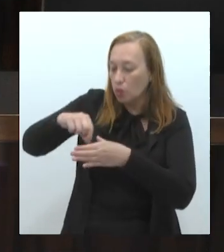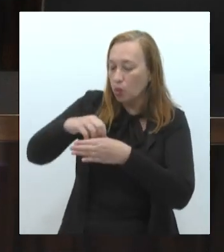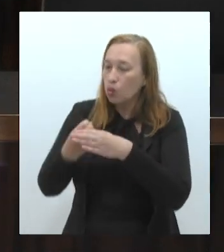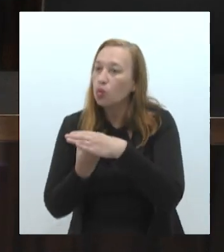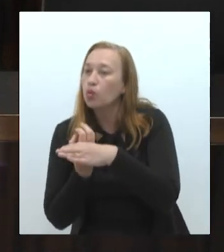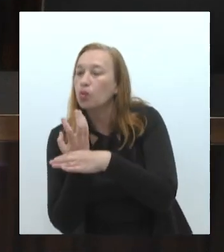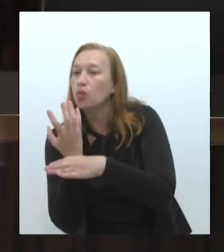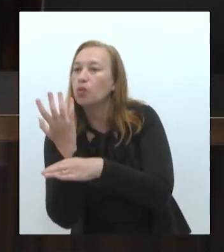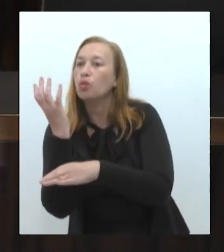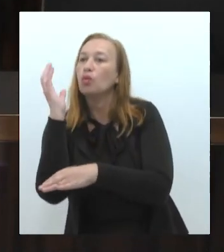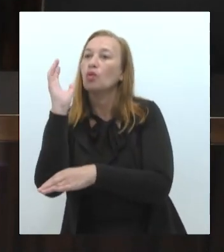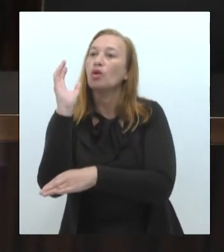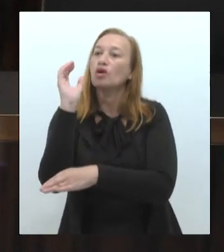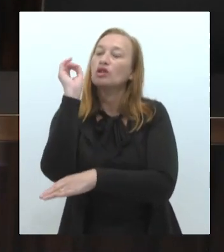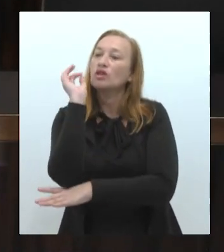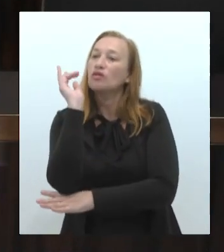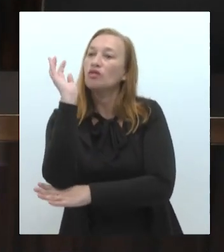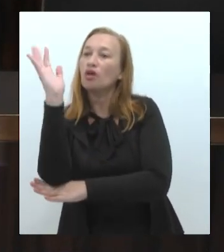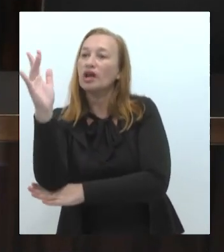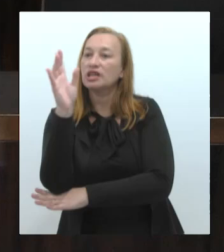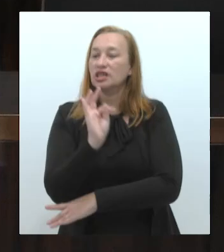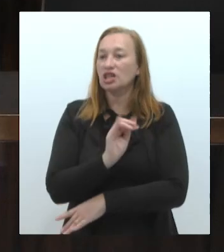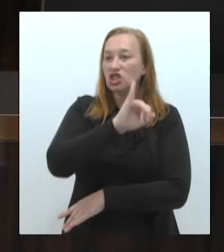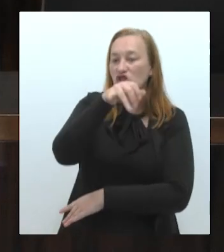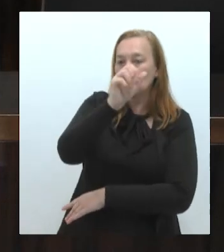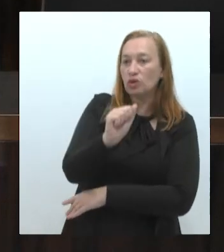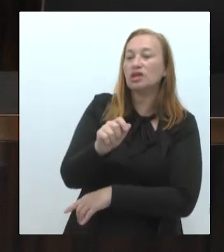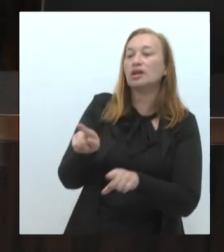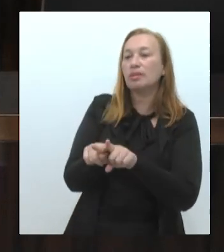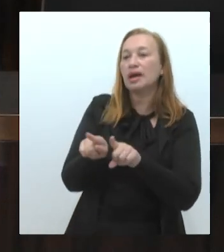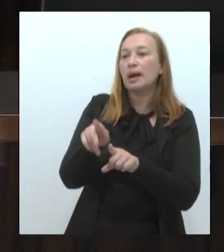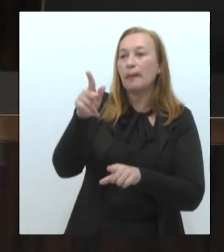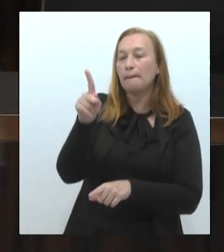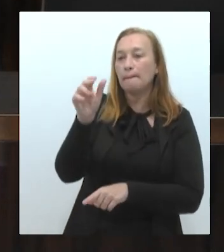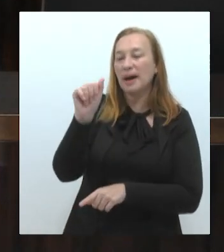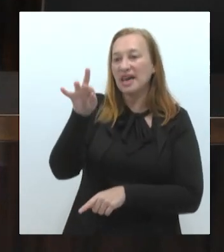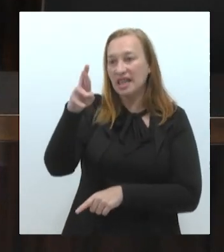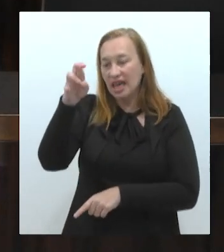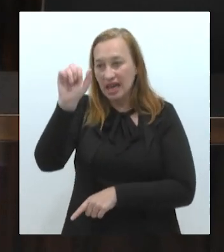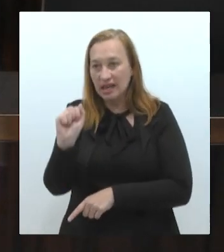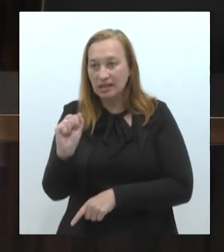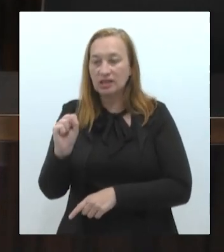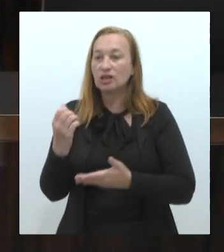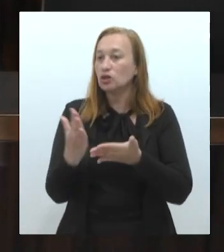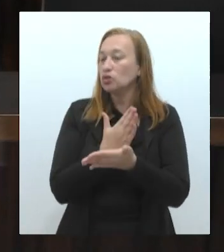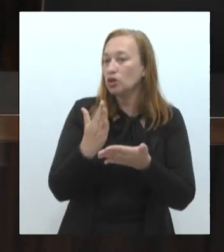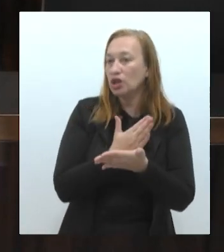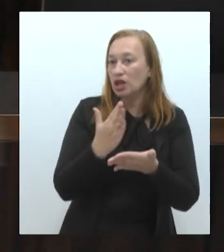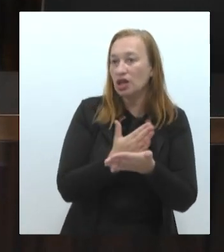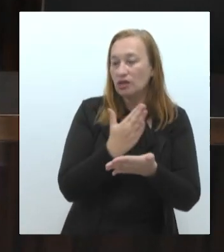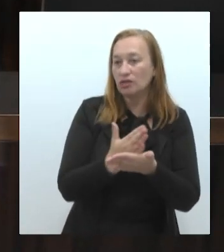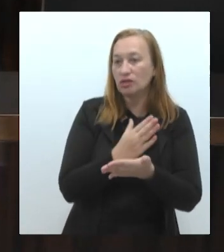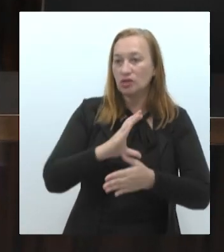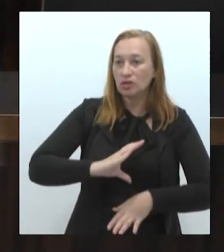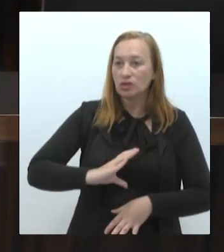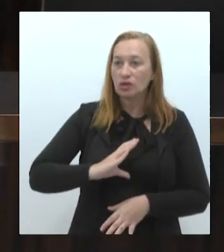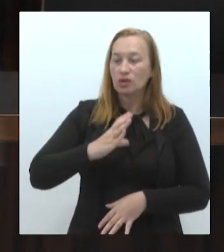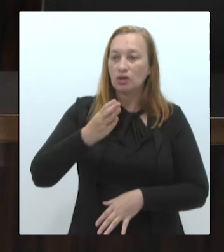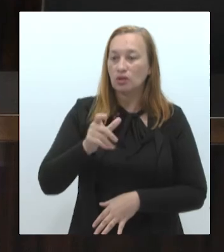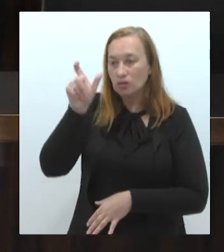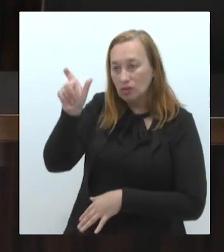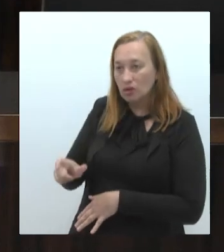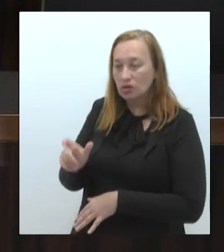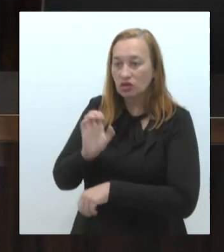da Floresta da Tijuca e das paineiras no livro dos heróis e heroínas do Estado do Rio de Janeiro.